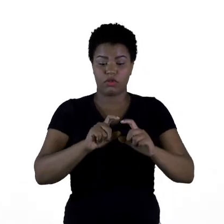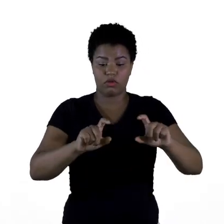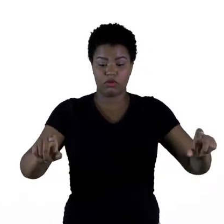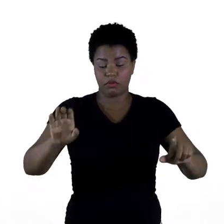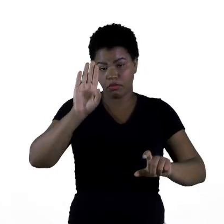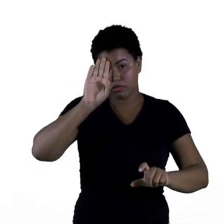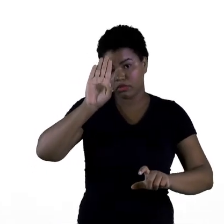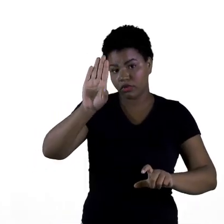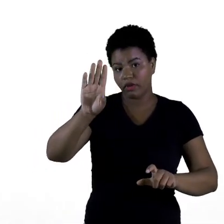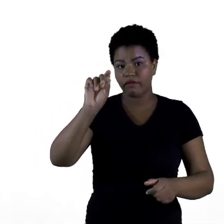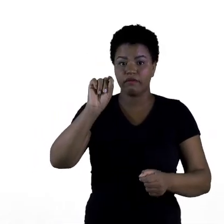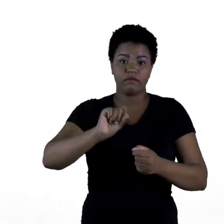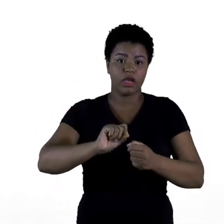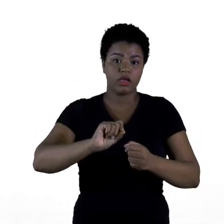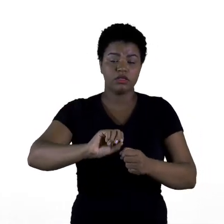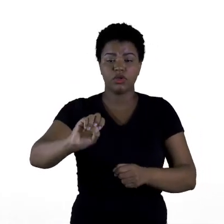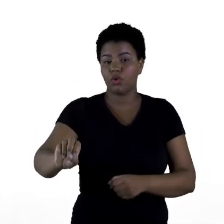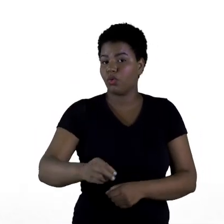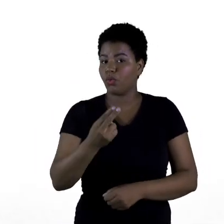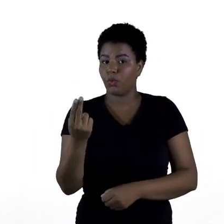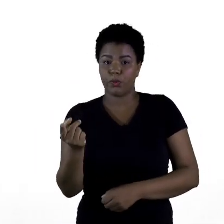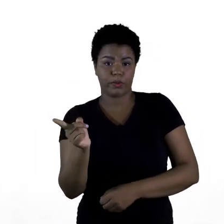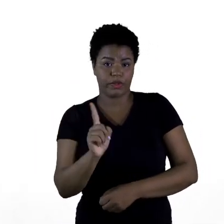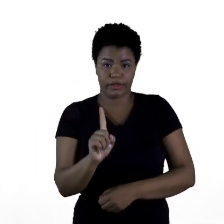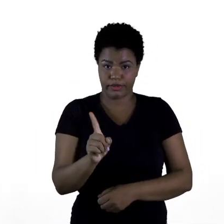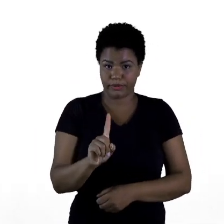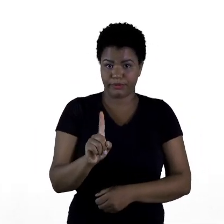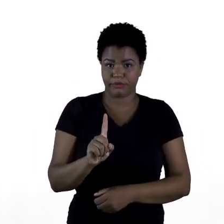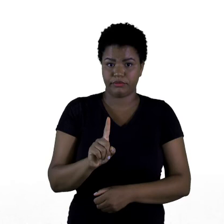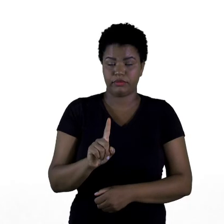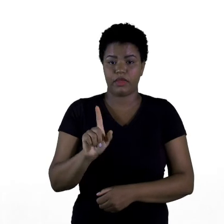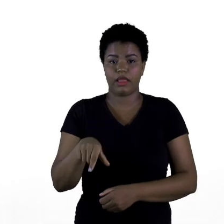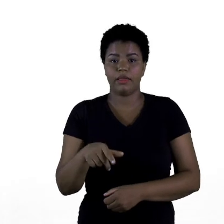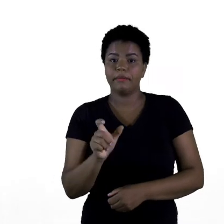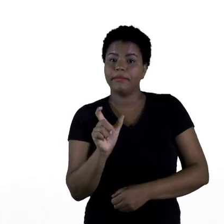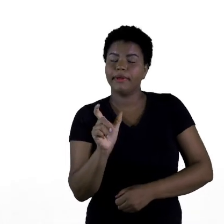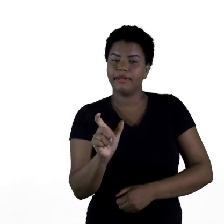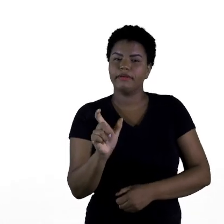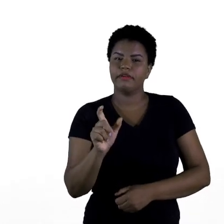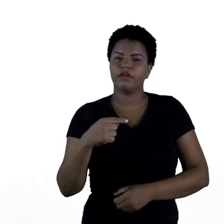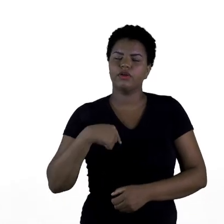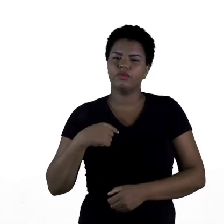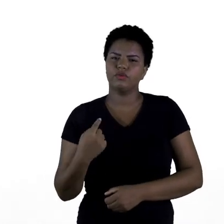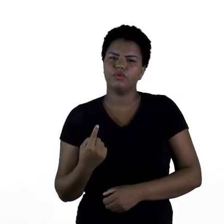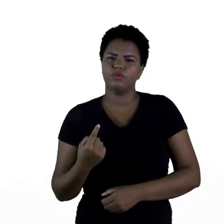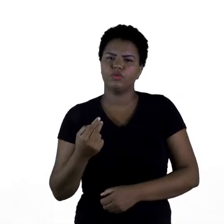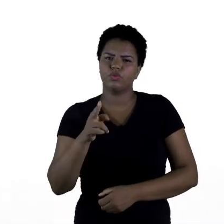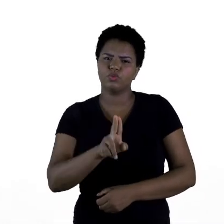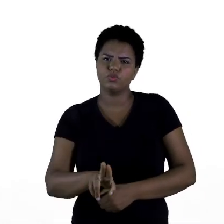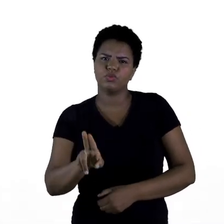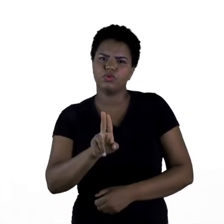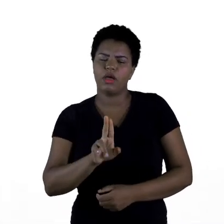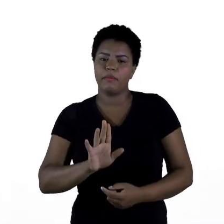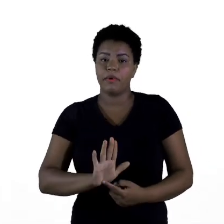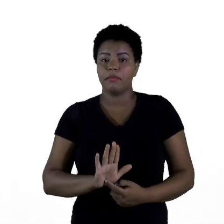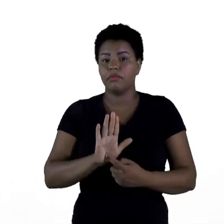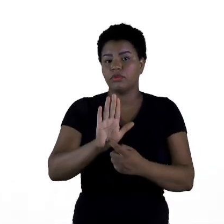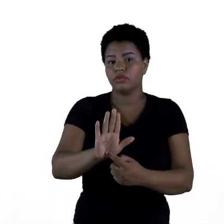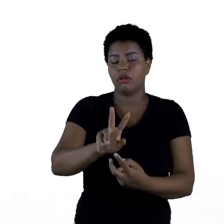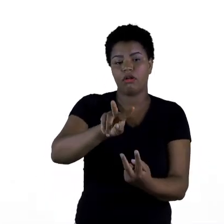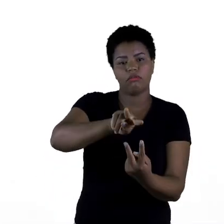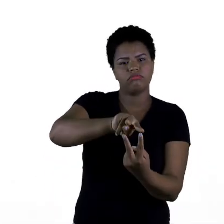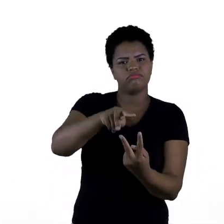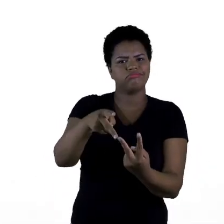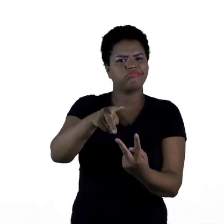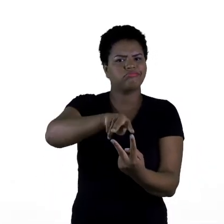realize ou não. Então, são aquelas palavrinhas que eu vou usar para demonstrar